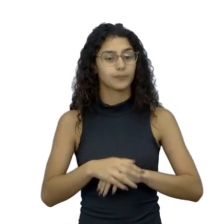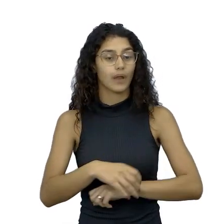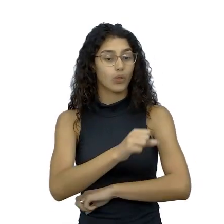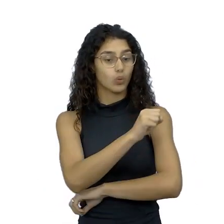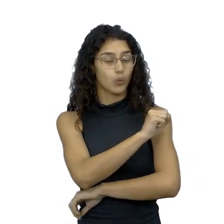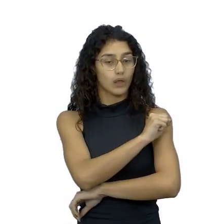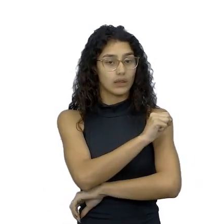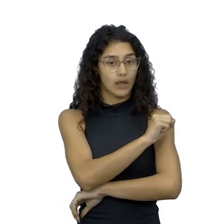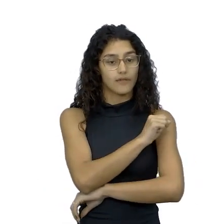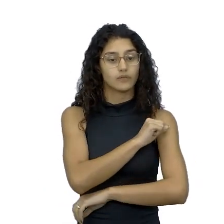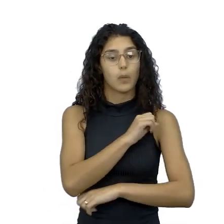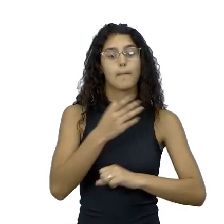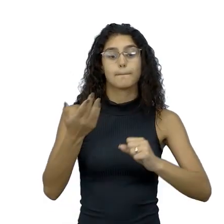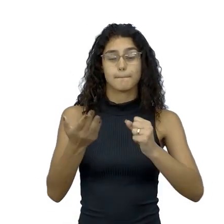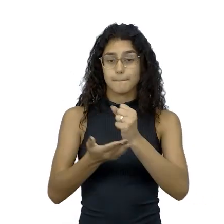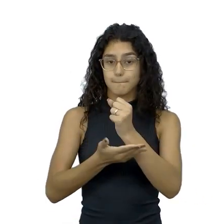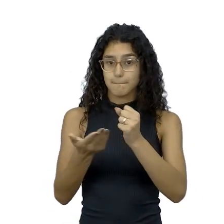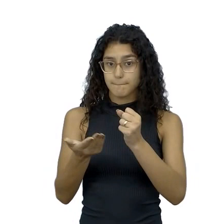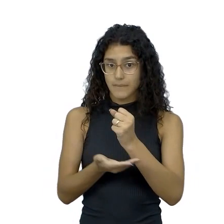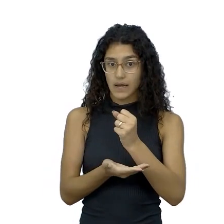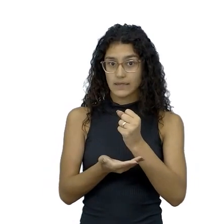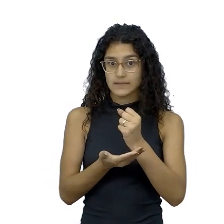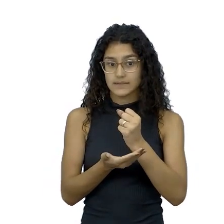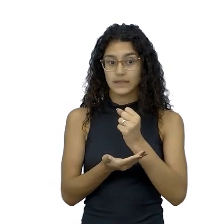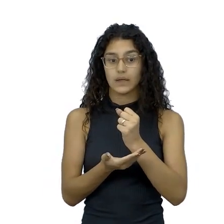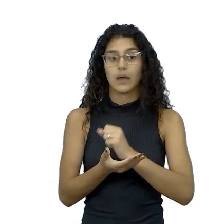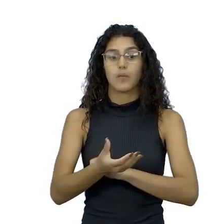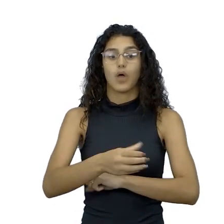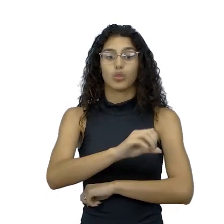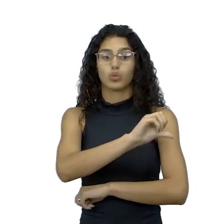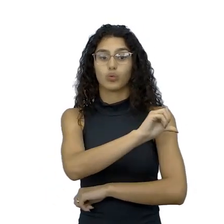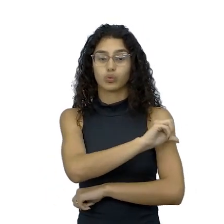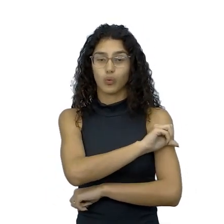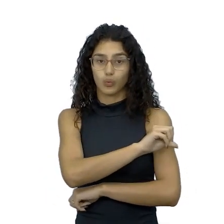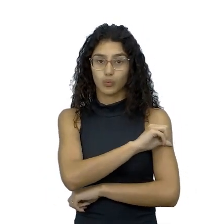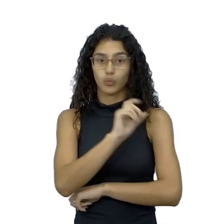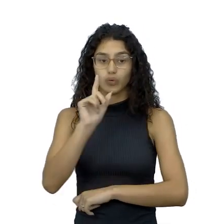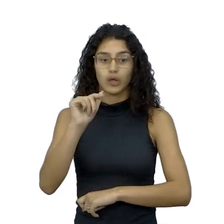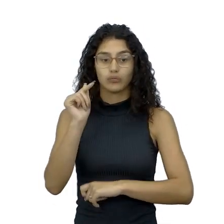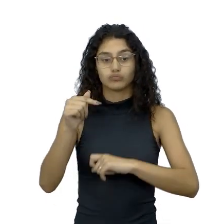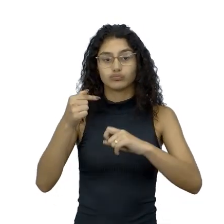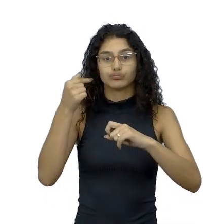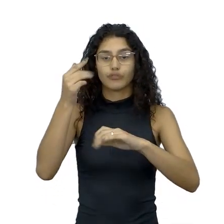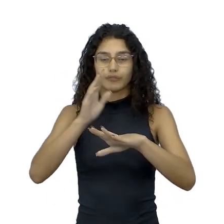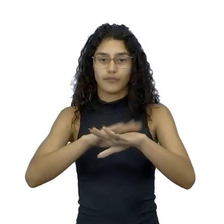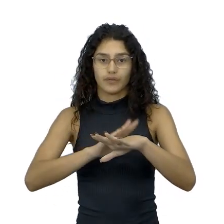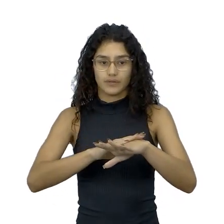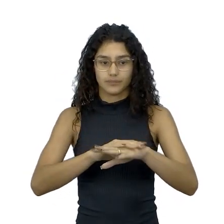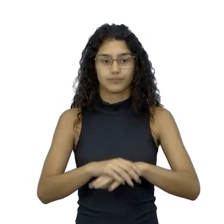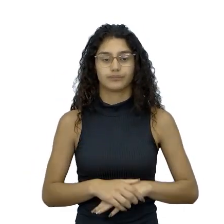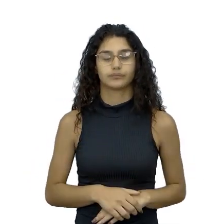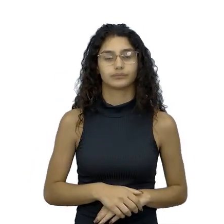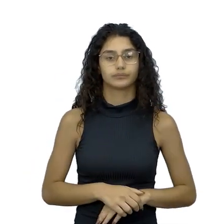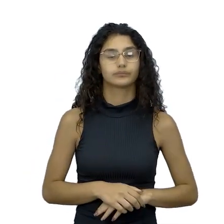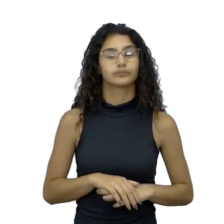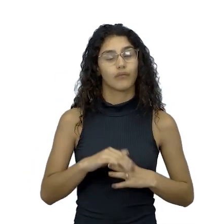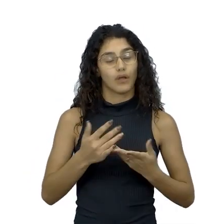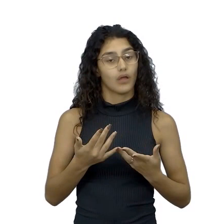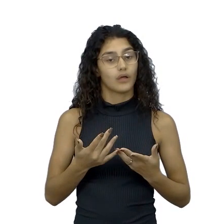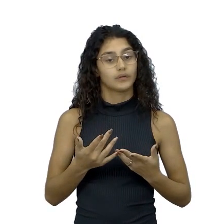oitavo ano dando base para a do nono ano, né, que é do ano vigente que ela vai estar trabalhando. Bom,